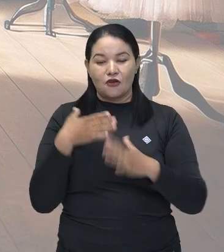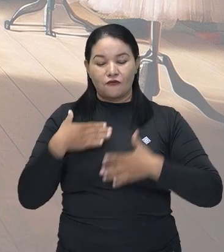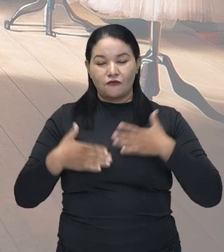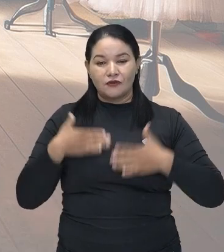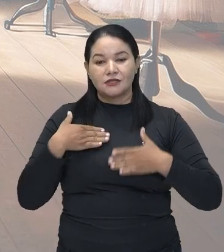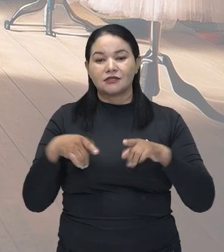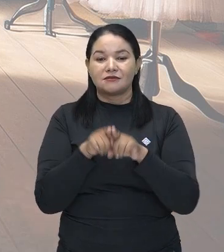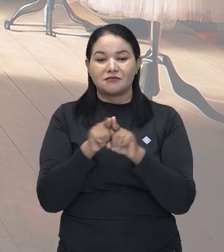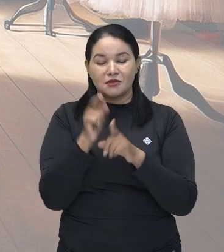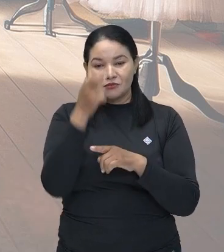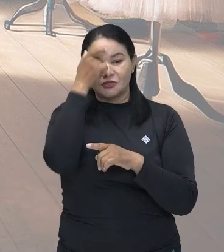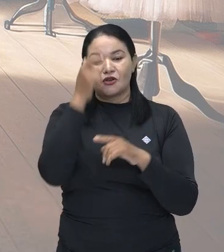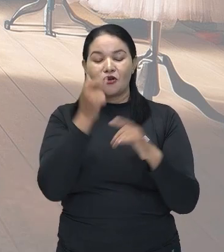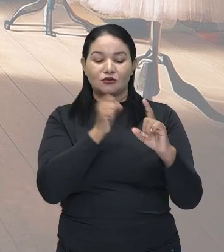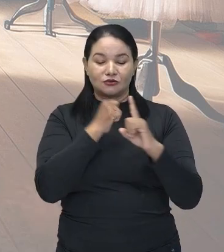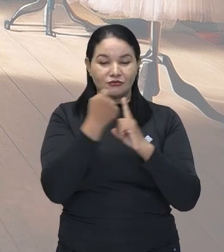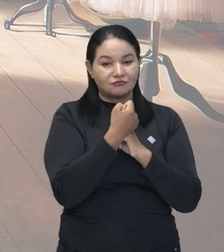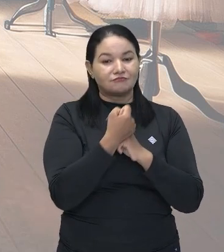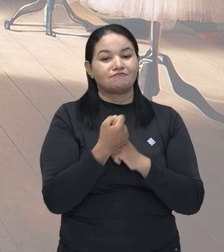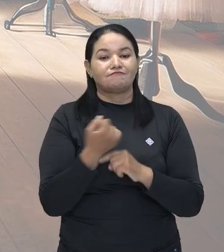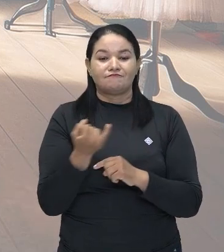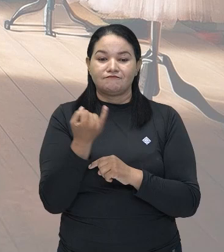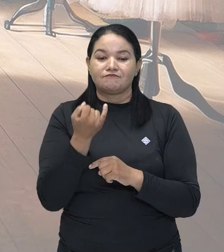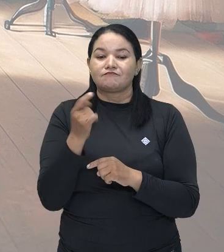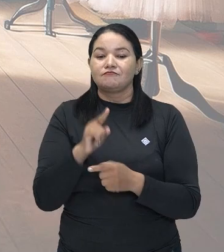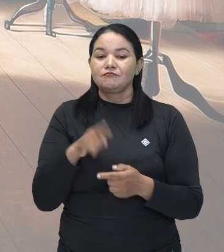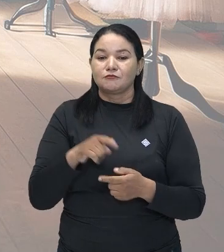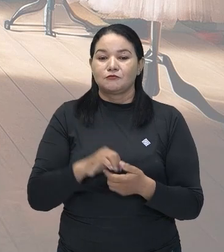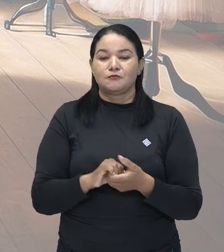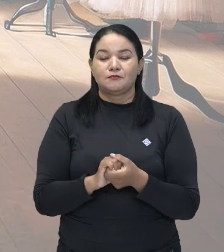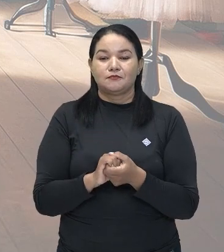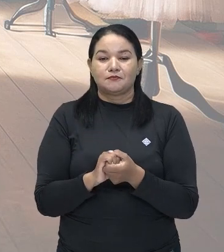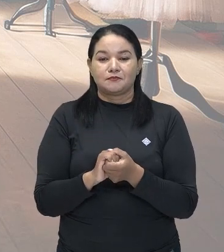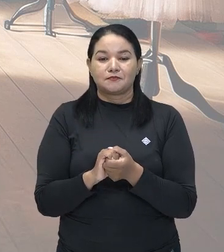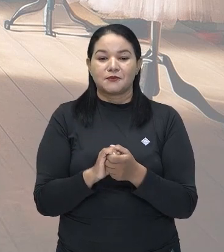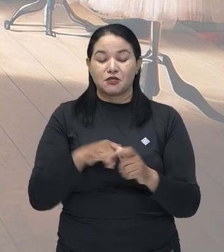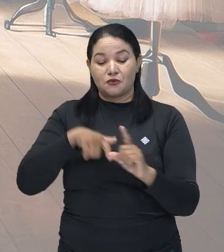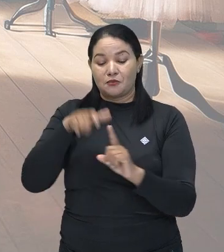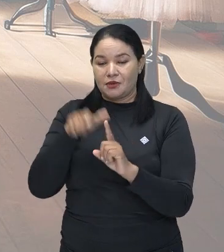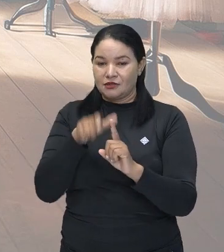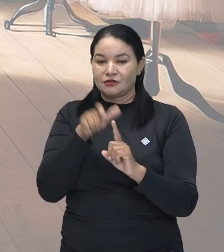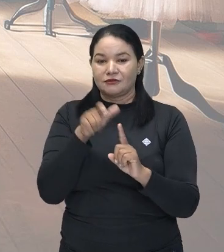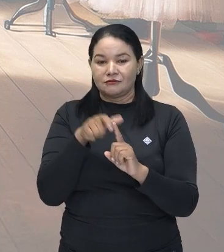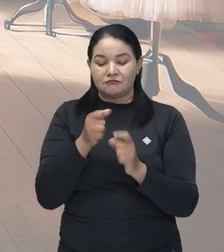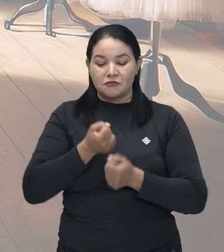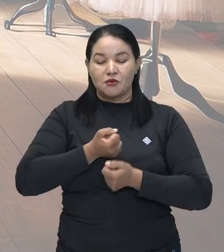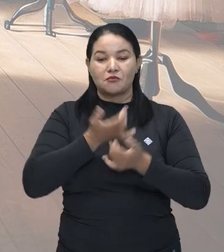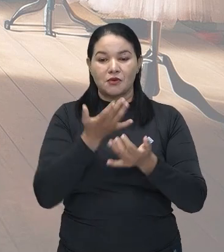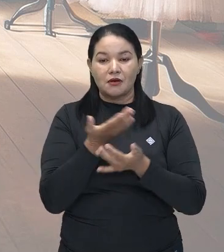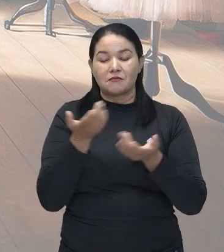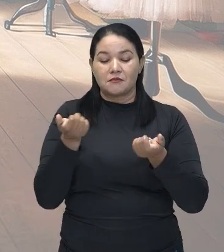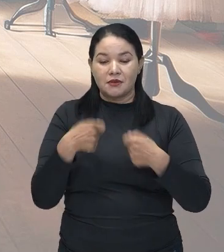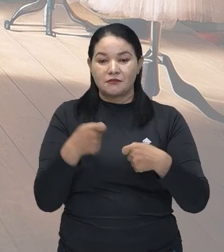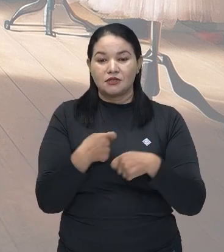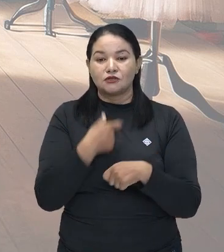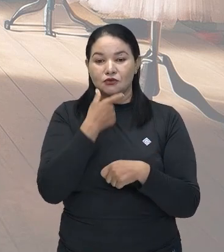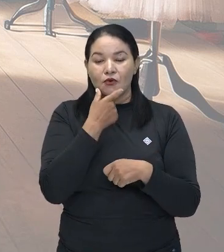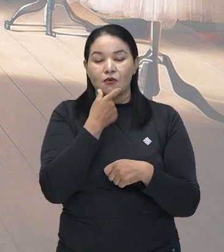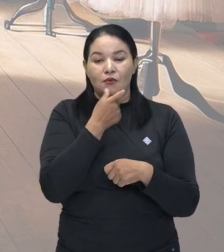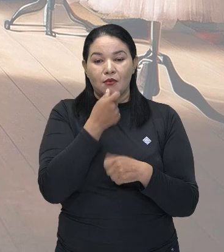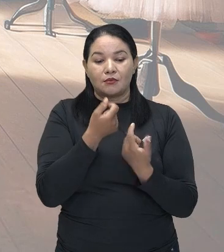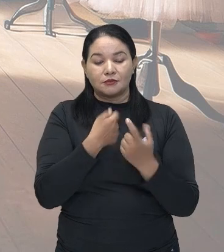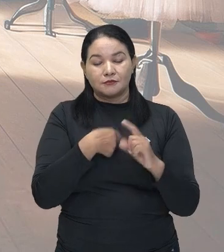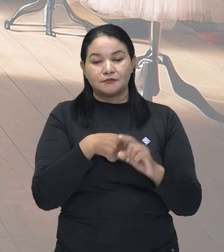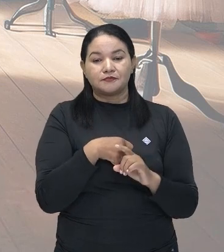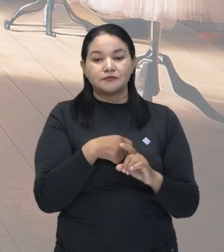como psicológicas e sociais, né, desse personagem que está sendo retratado. Ele permite que o ator ele pegue